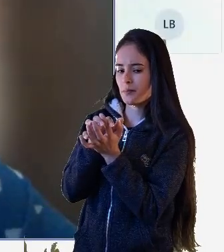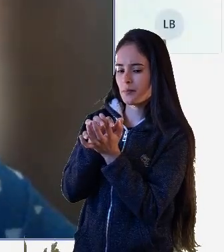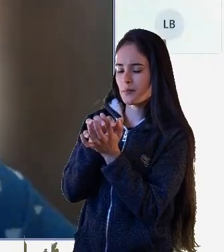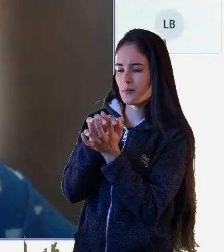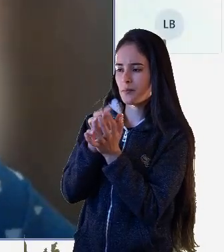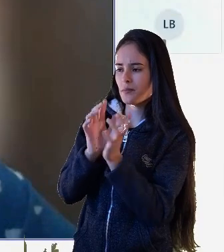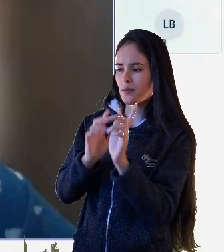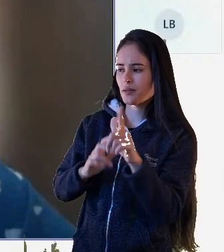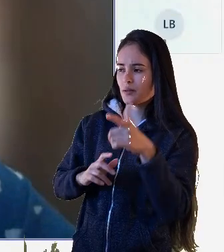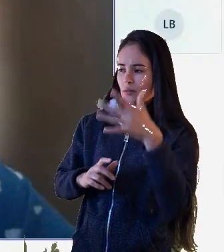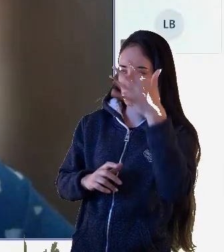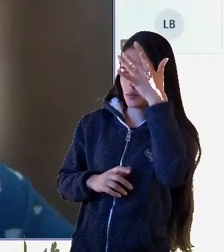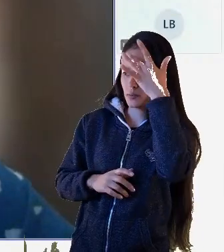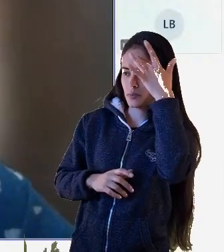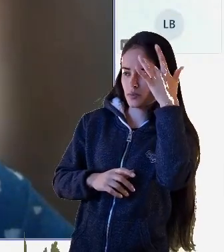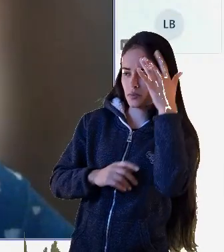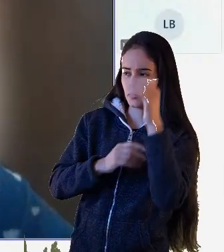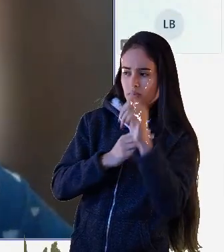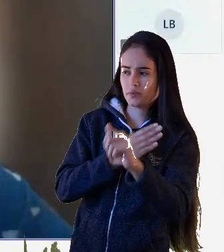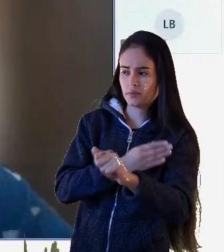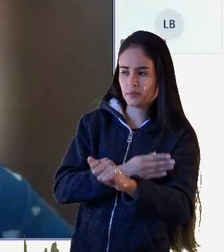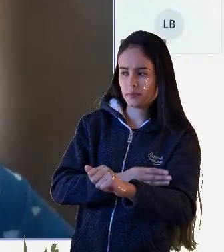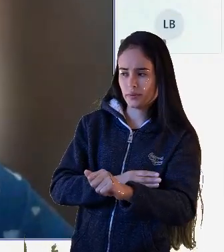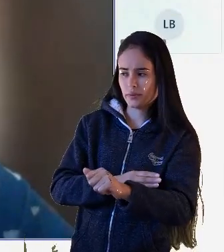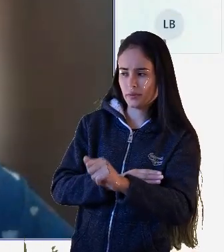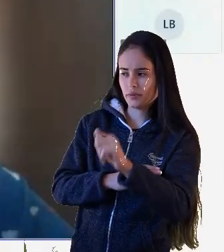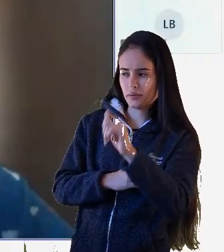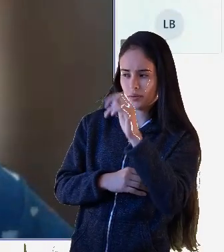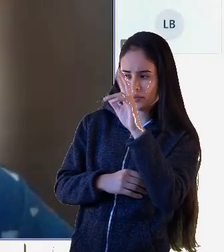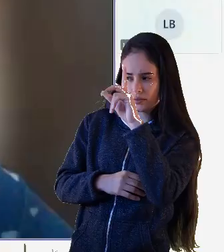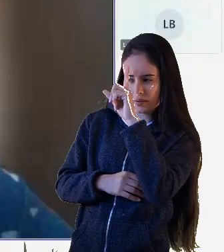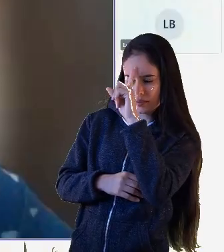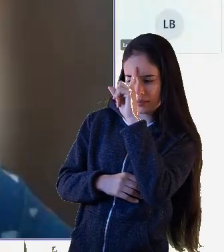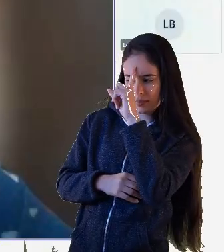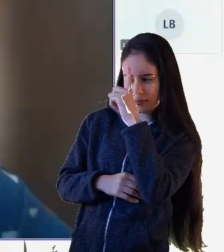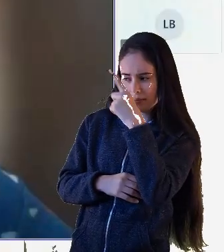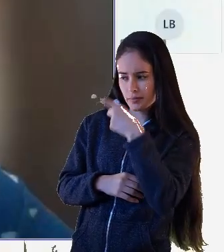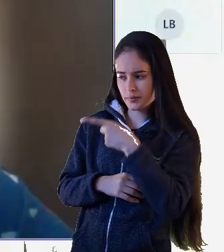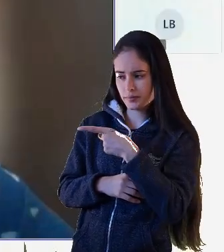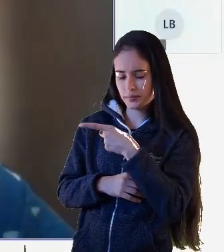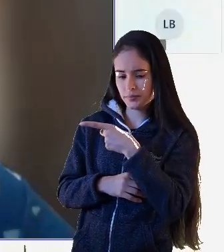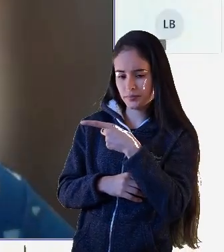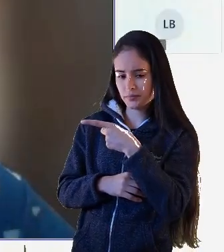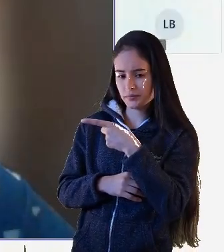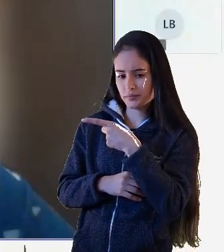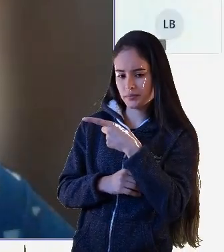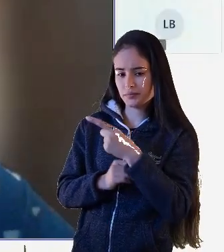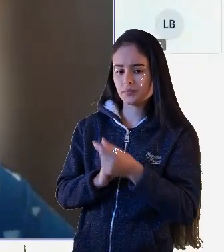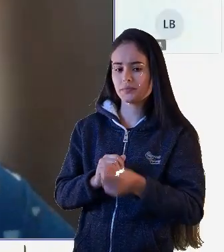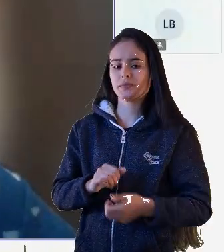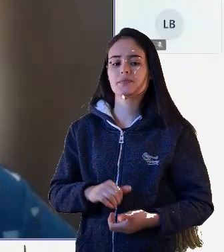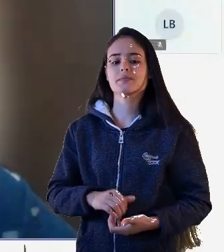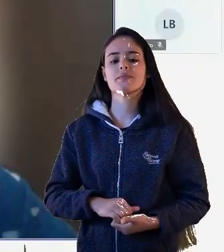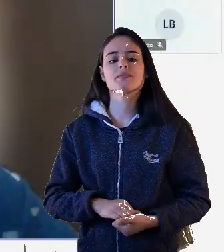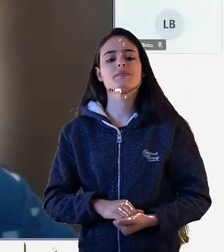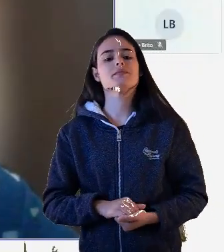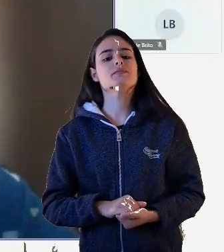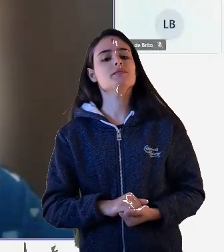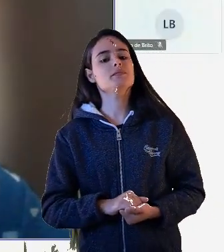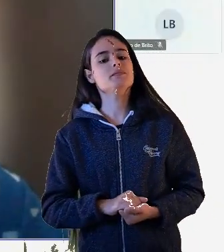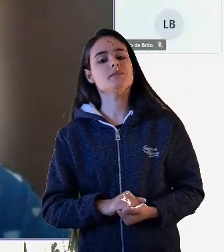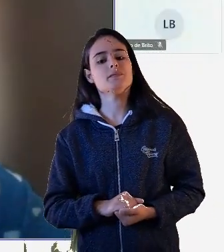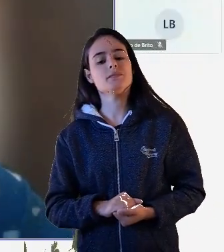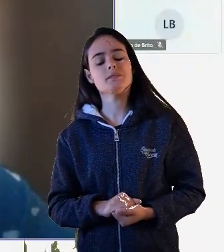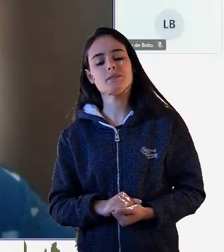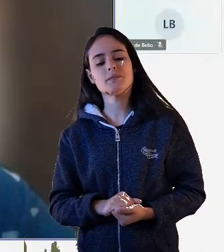já sabemos qual era a intenção, né, deles quando chegaram aqui. E depois, quando trouxeram essa mão de obra escrava, né,